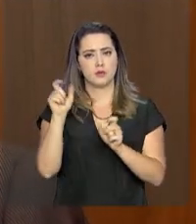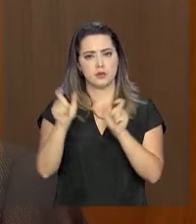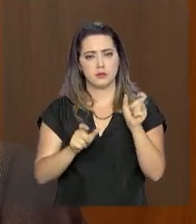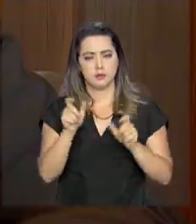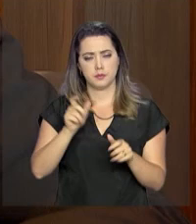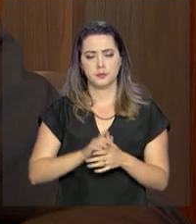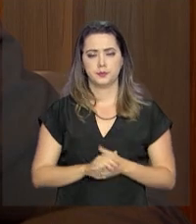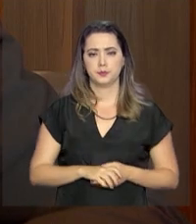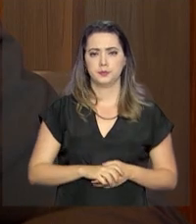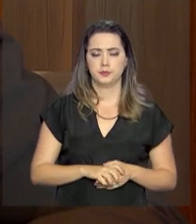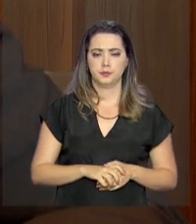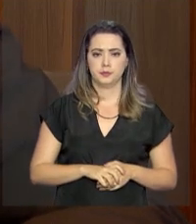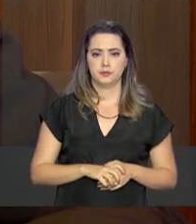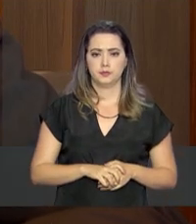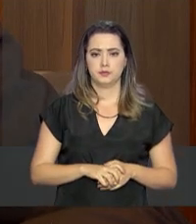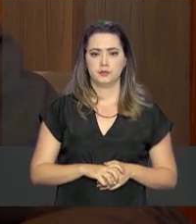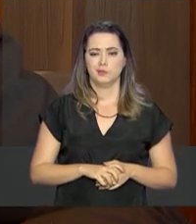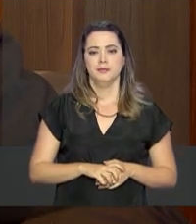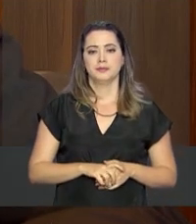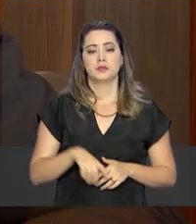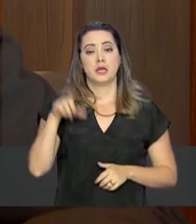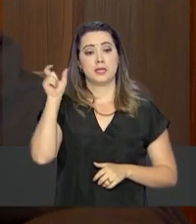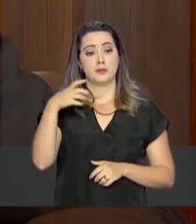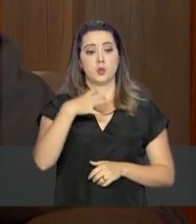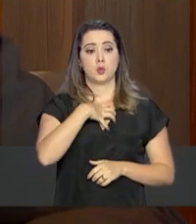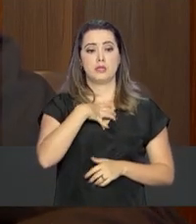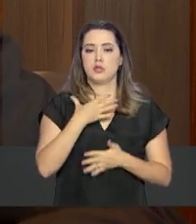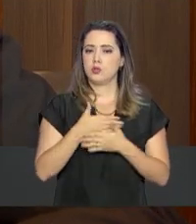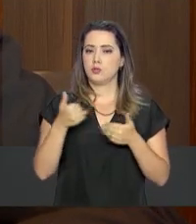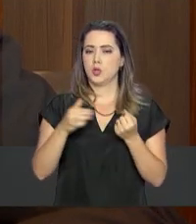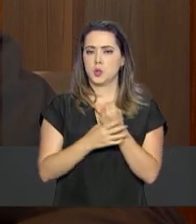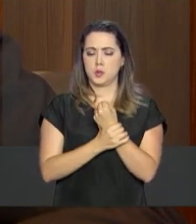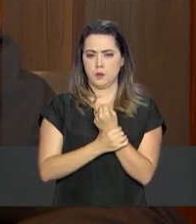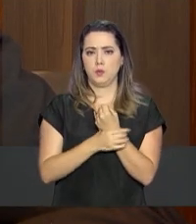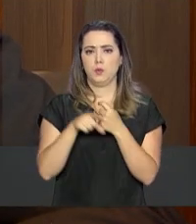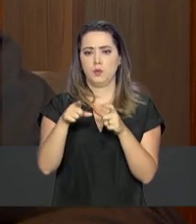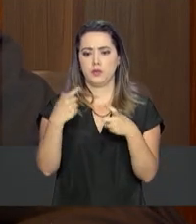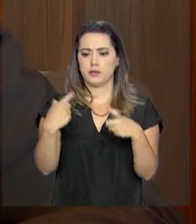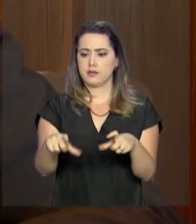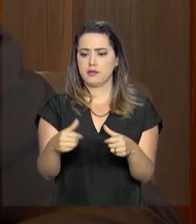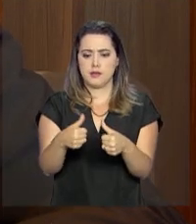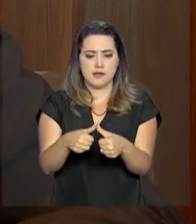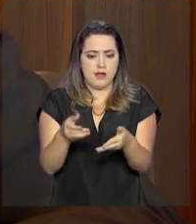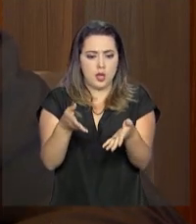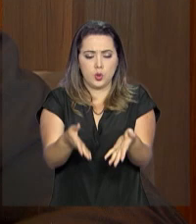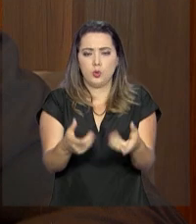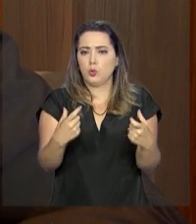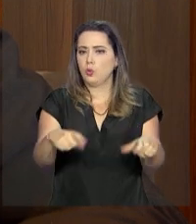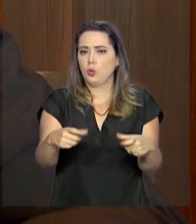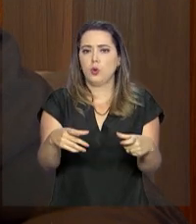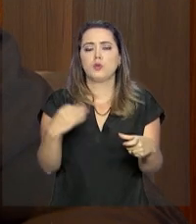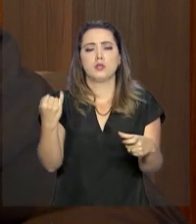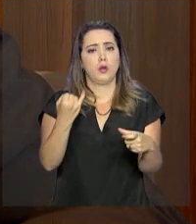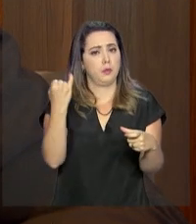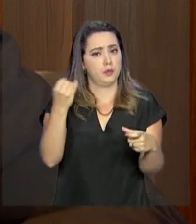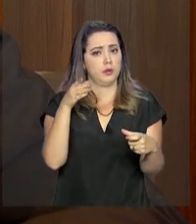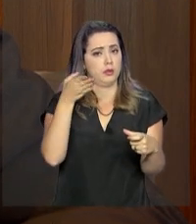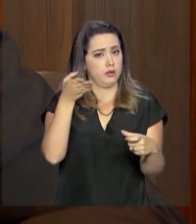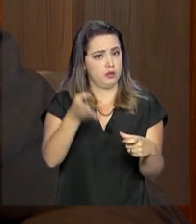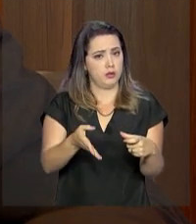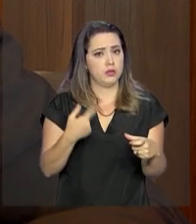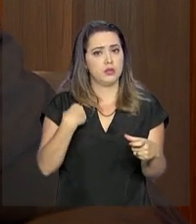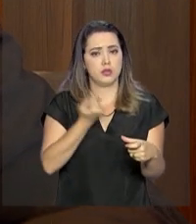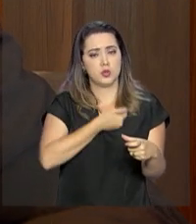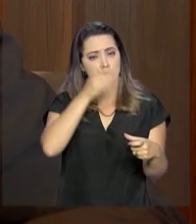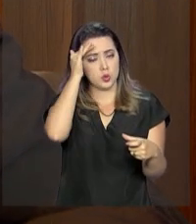clientes o hóspede vai sentir mais seguro e tem certeza que está no empreendimento disse aqui que a gente está é é